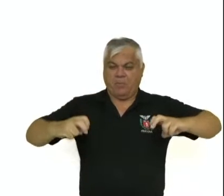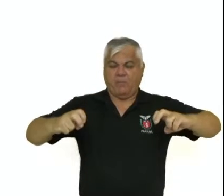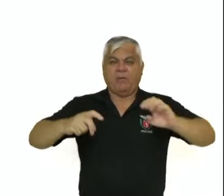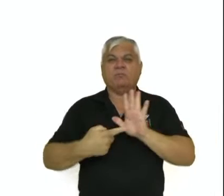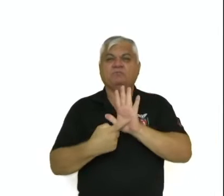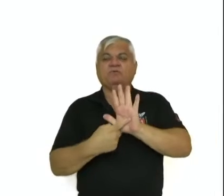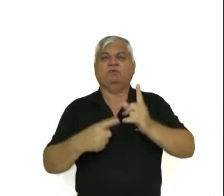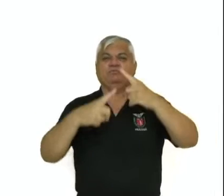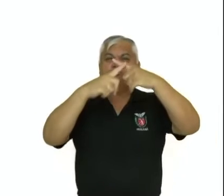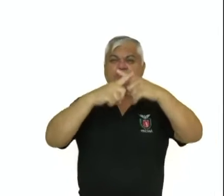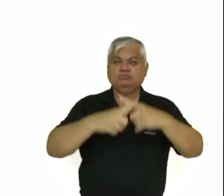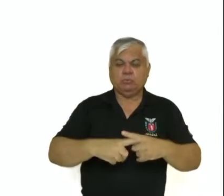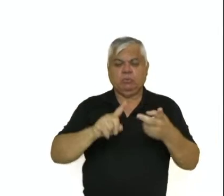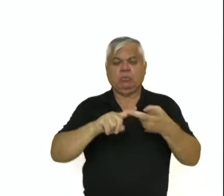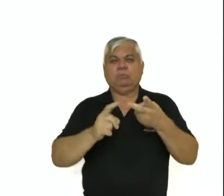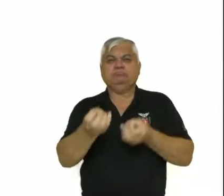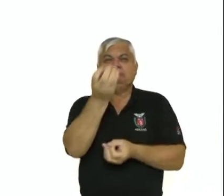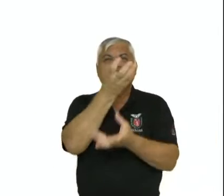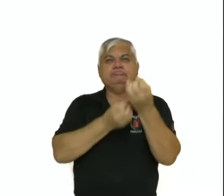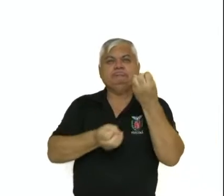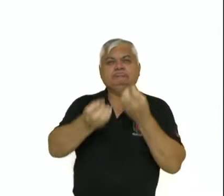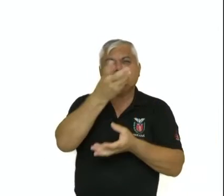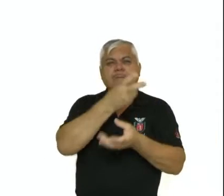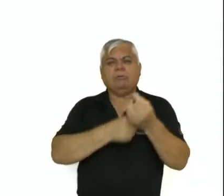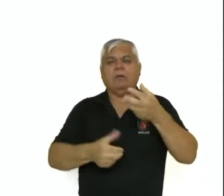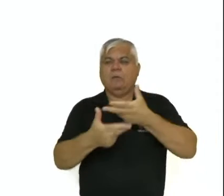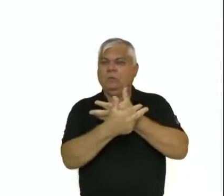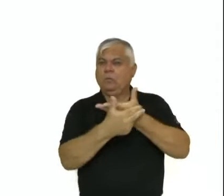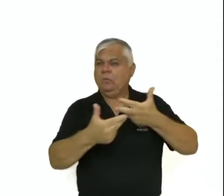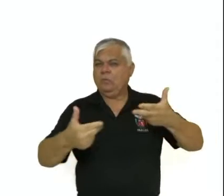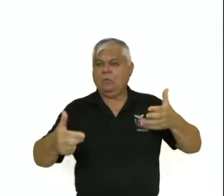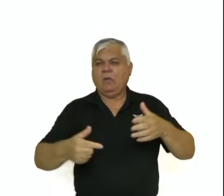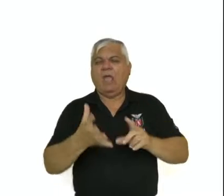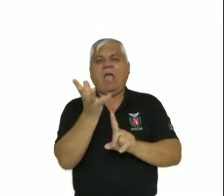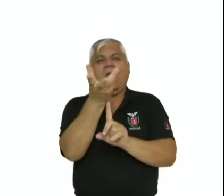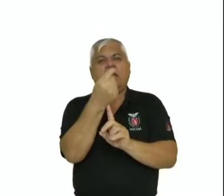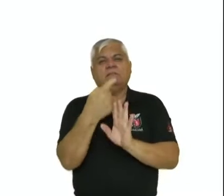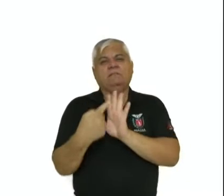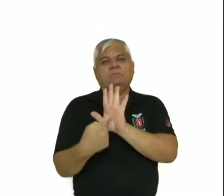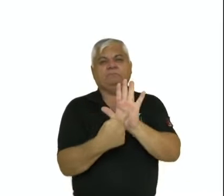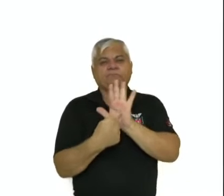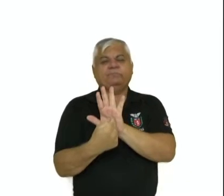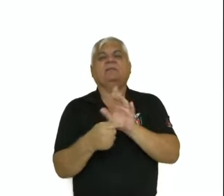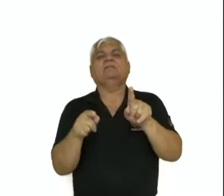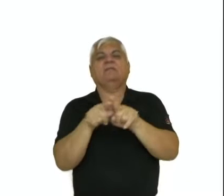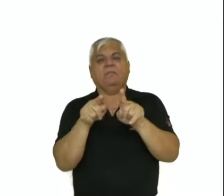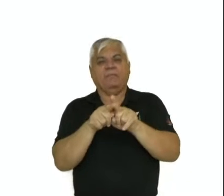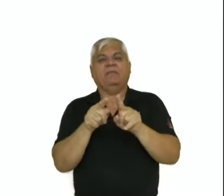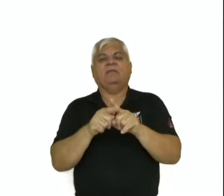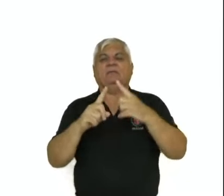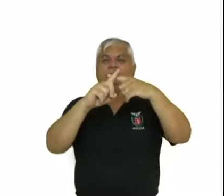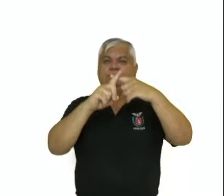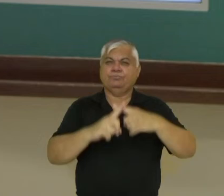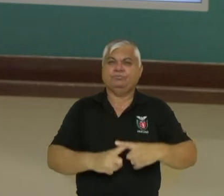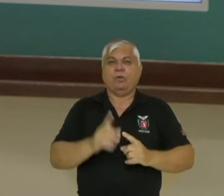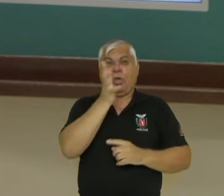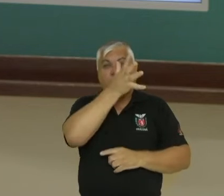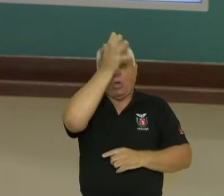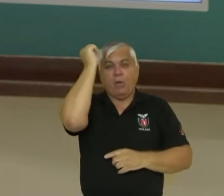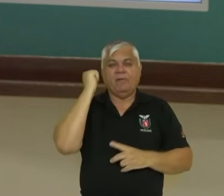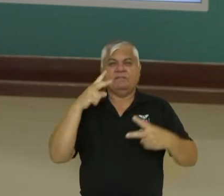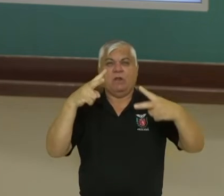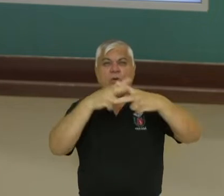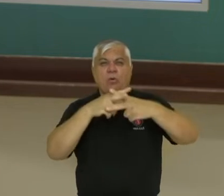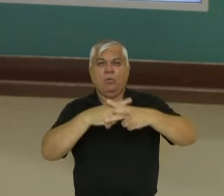jogos, acrobacias, malabarismo, entre outras apresentações artísticas, além dos jogos típicos romanos, né? Então tinha a luta ali